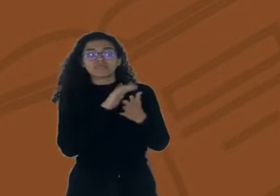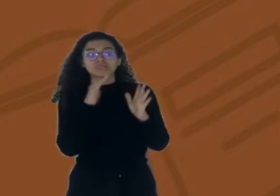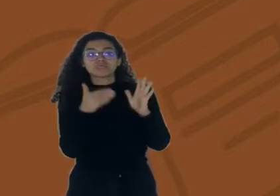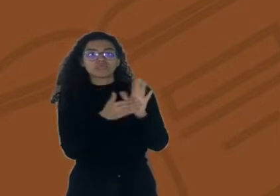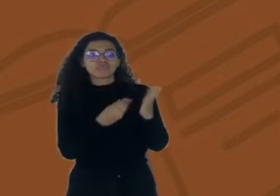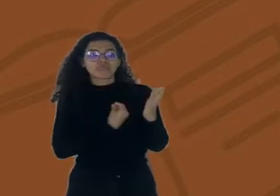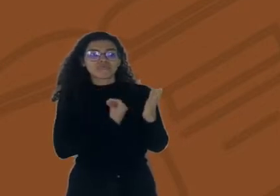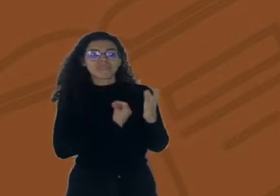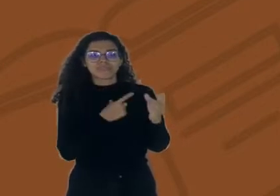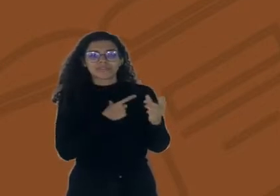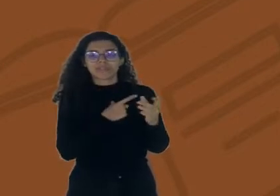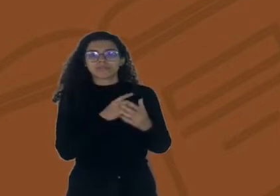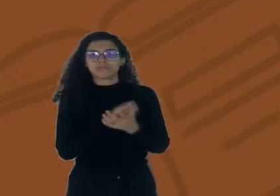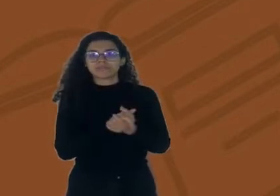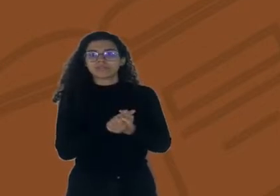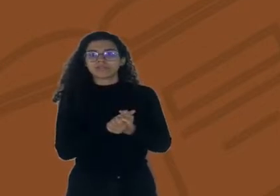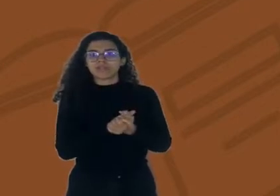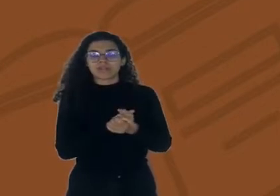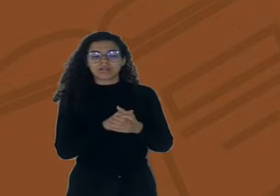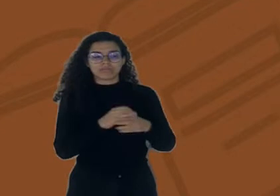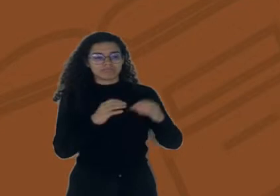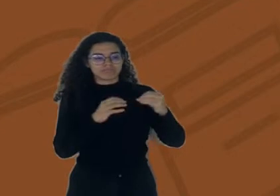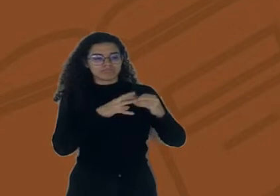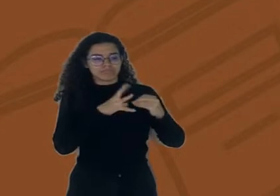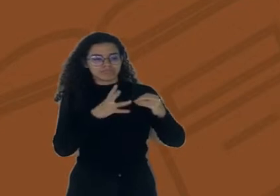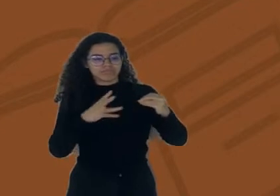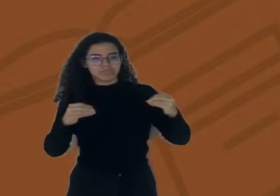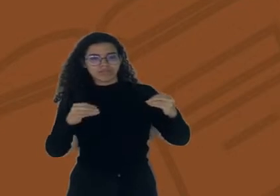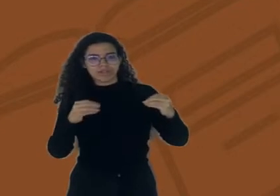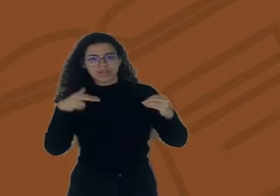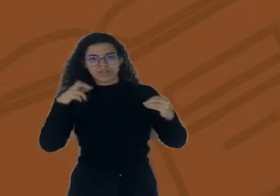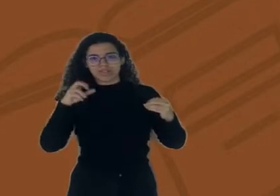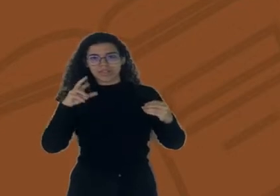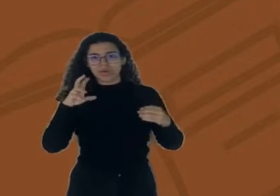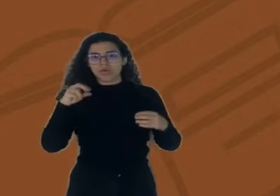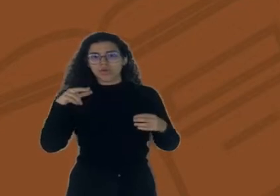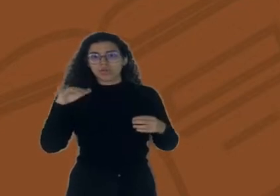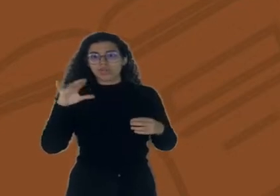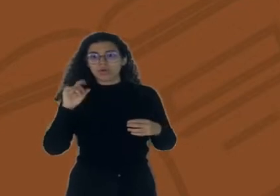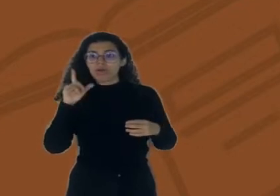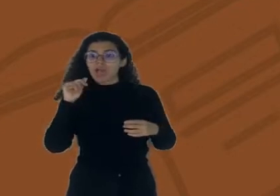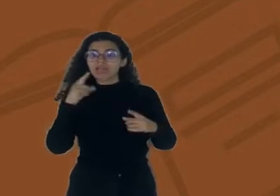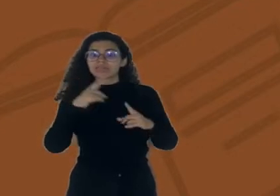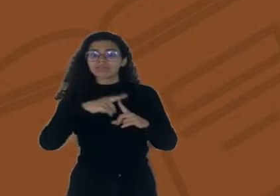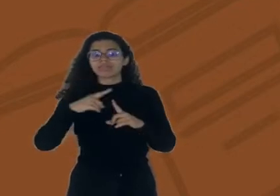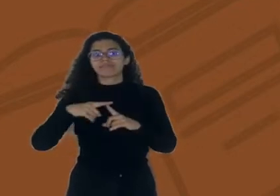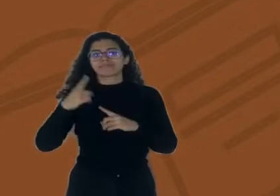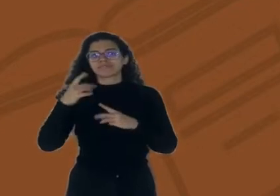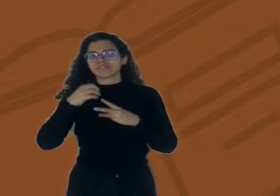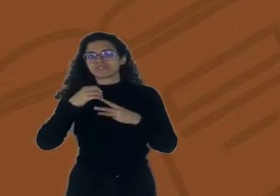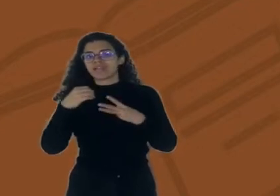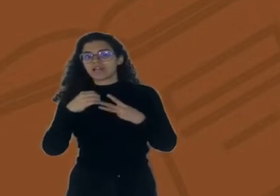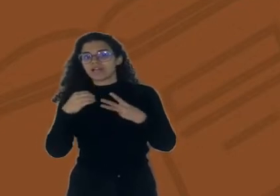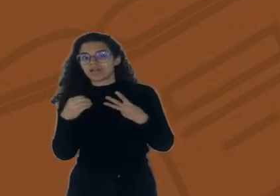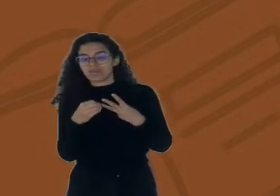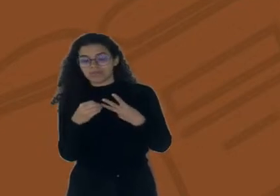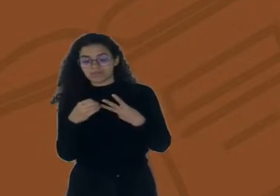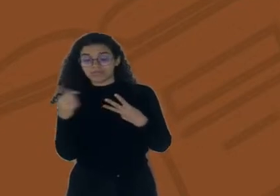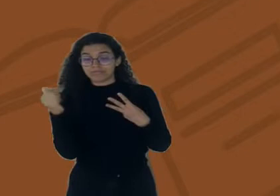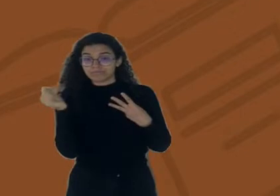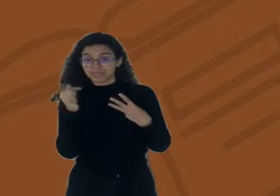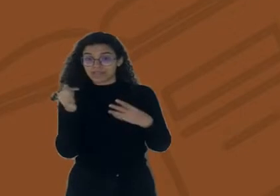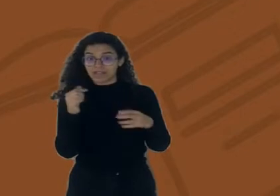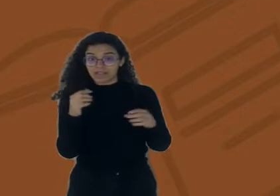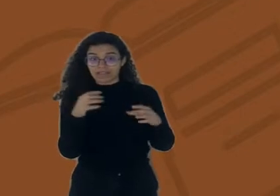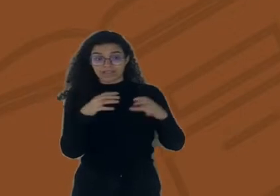O neurônio, eu já vou adiantar para vocês, é um tipo de célula. Ou melhor, o neurônio é